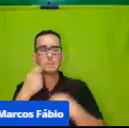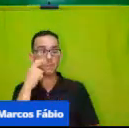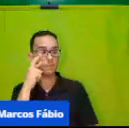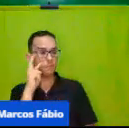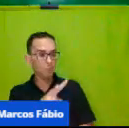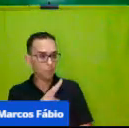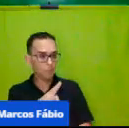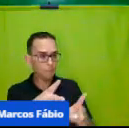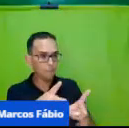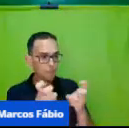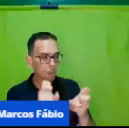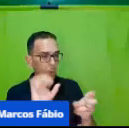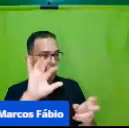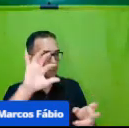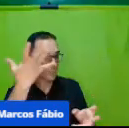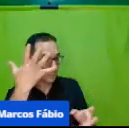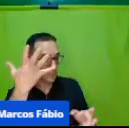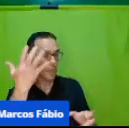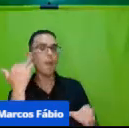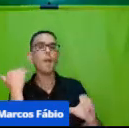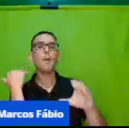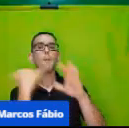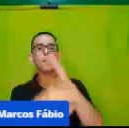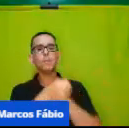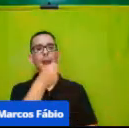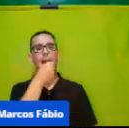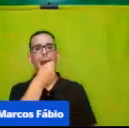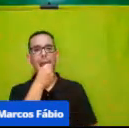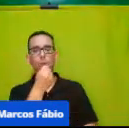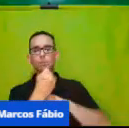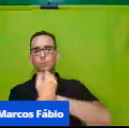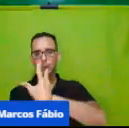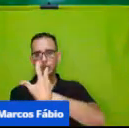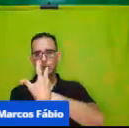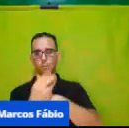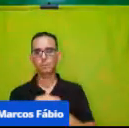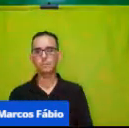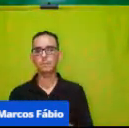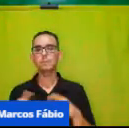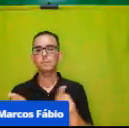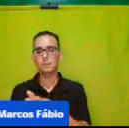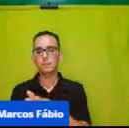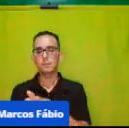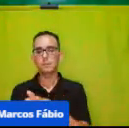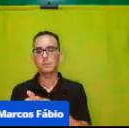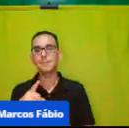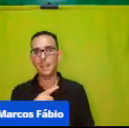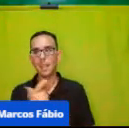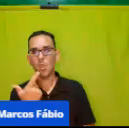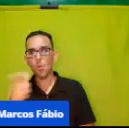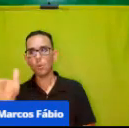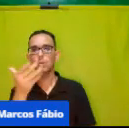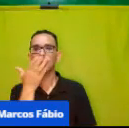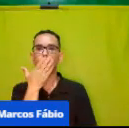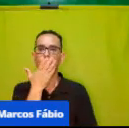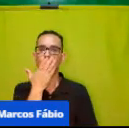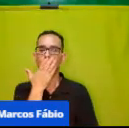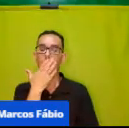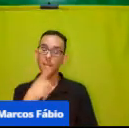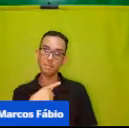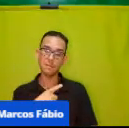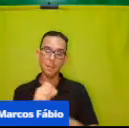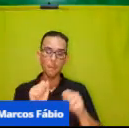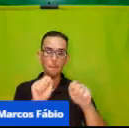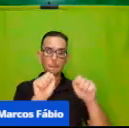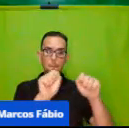isso acontecendo, então eu mando com áudio e vídeo. E nesse caso também me sobra essa opção. Como daí eu tenho o PowerPoint gravado com áudio e